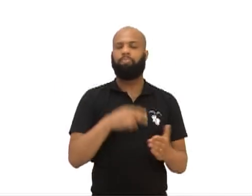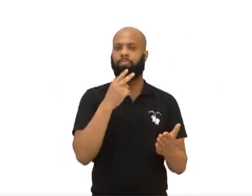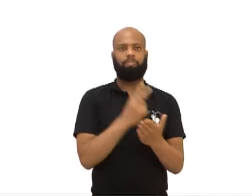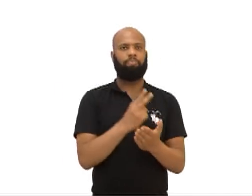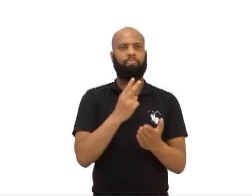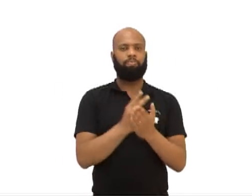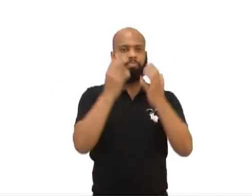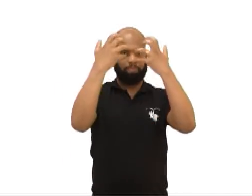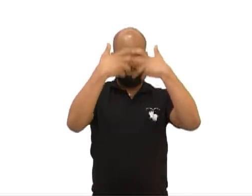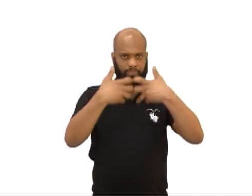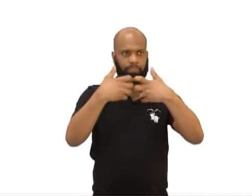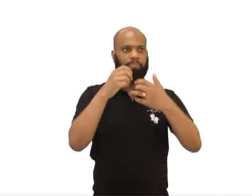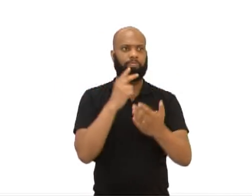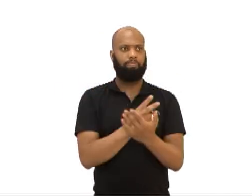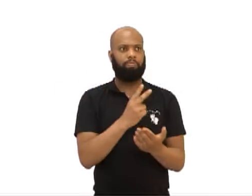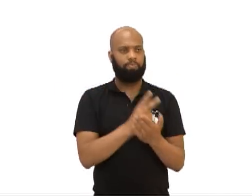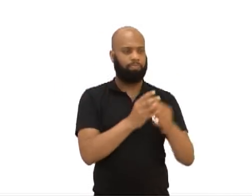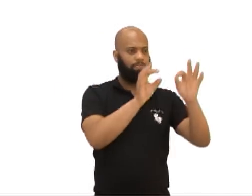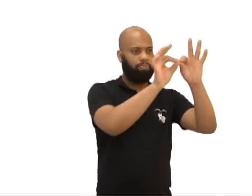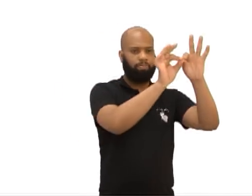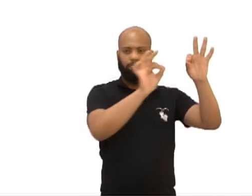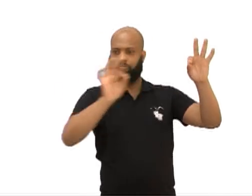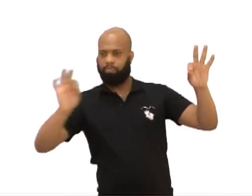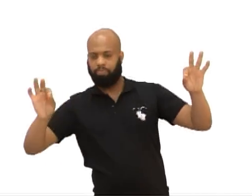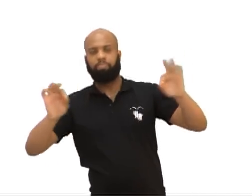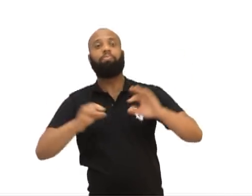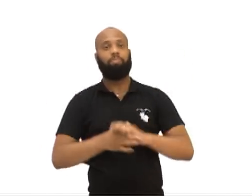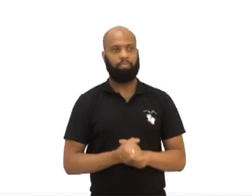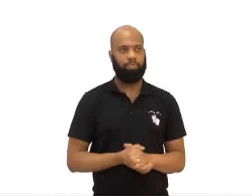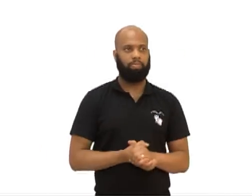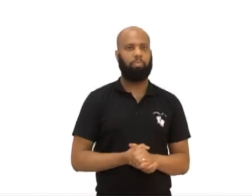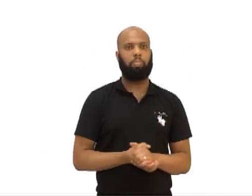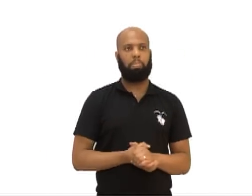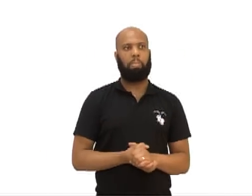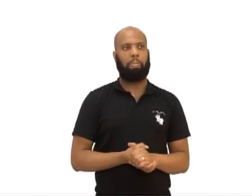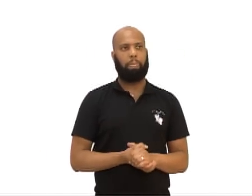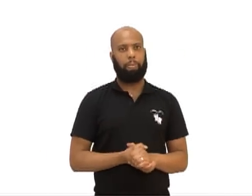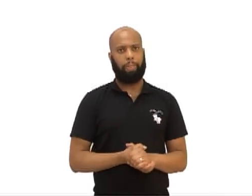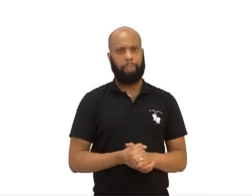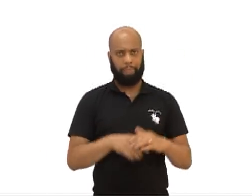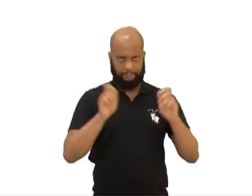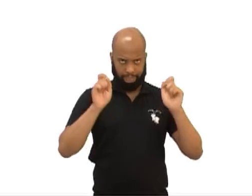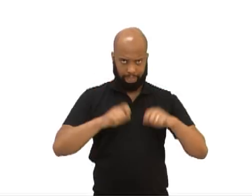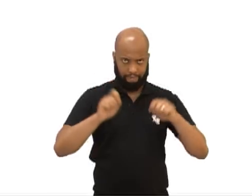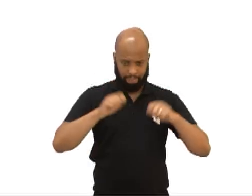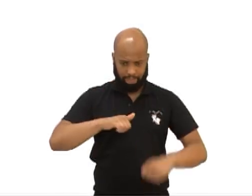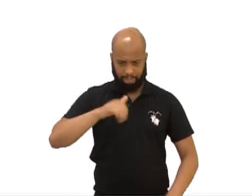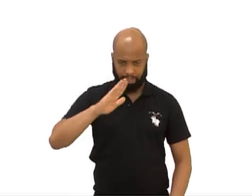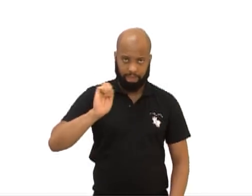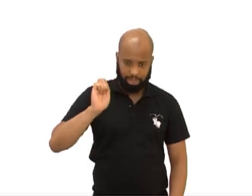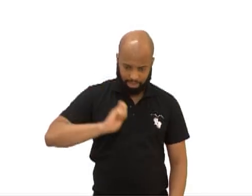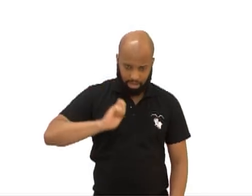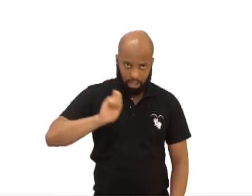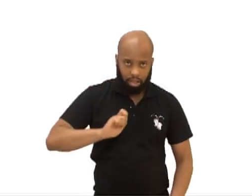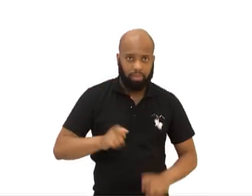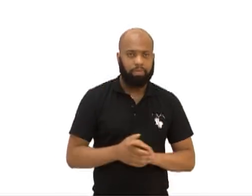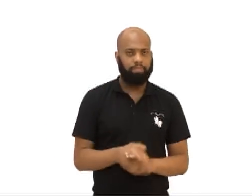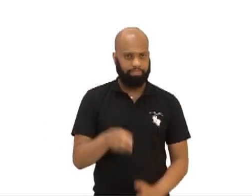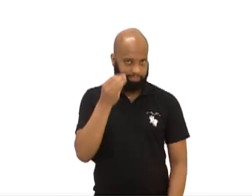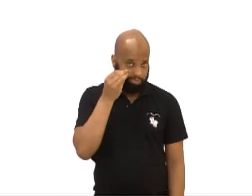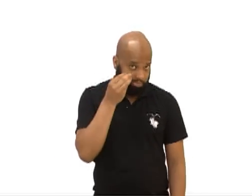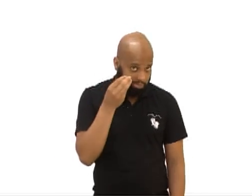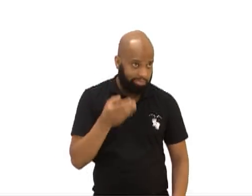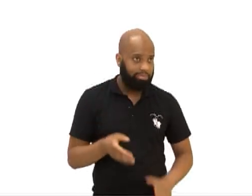Mesmo raciocínio. Sai do vértice ao vértice oposto. Dá para traçar mais diagonal? Será? Vamos